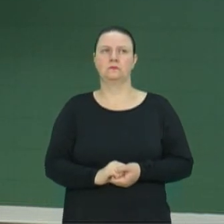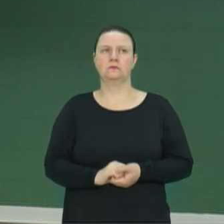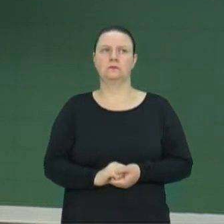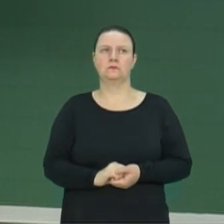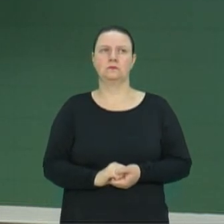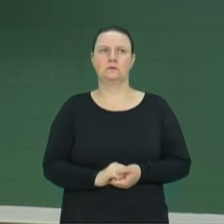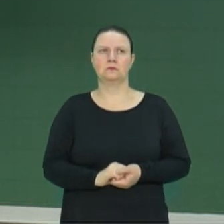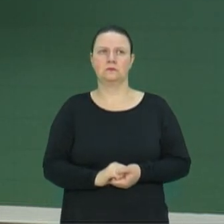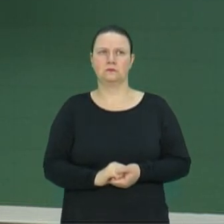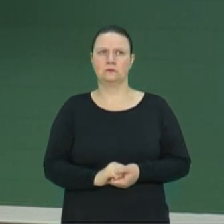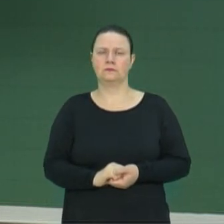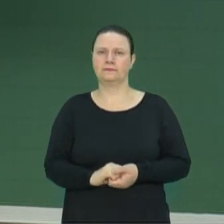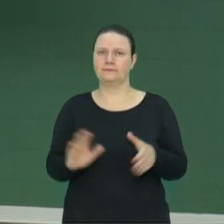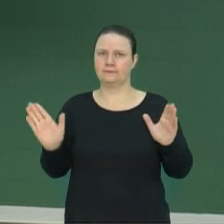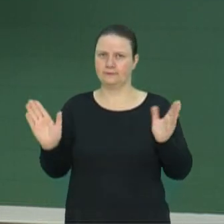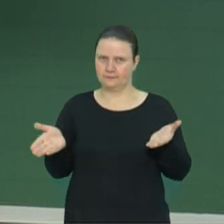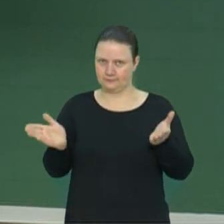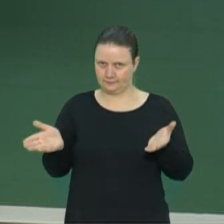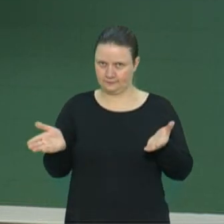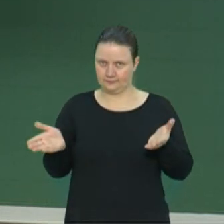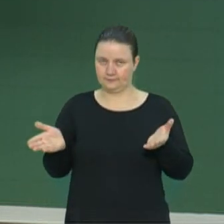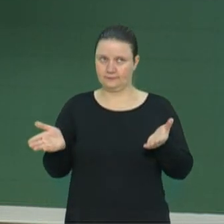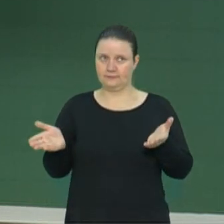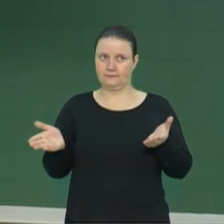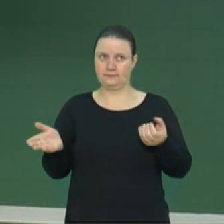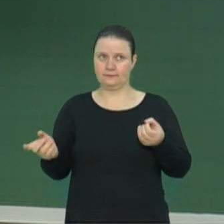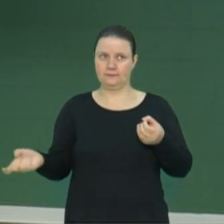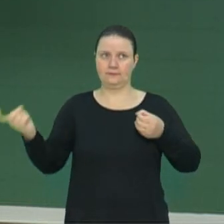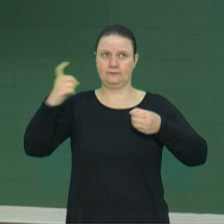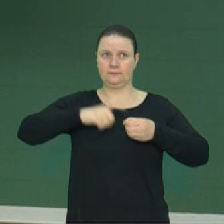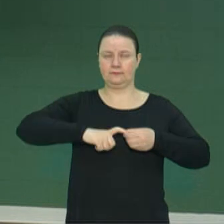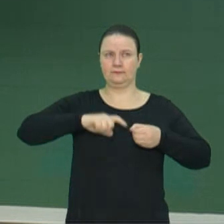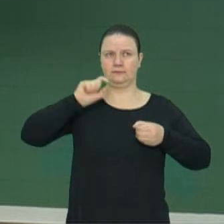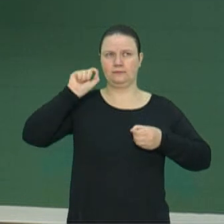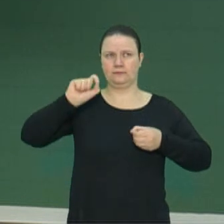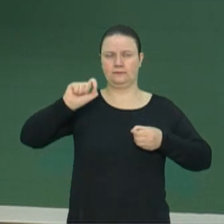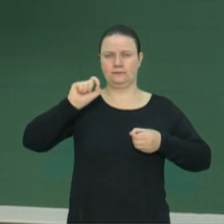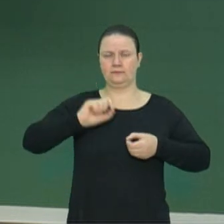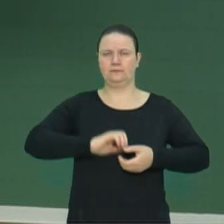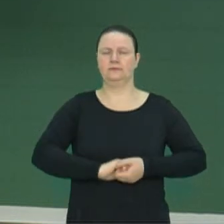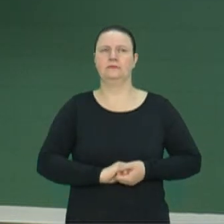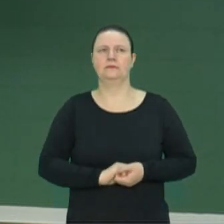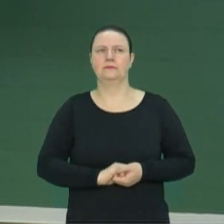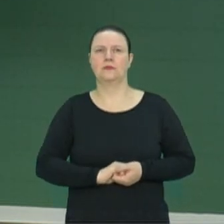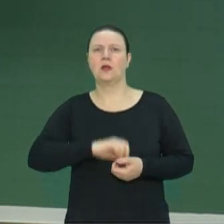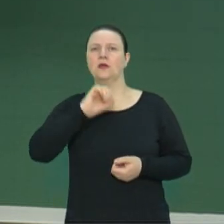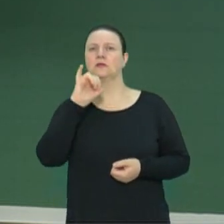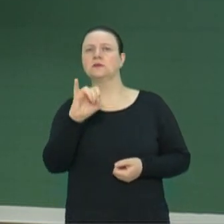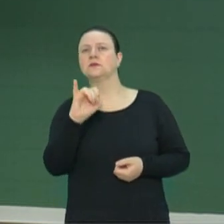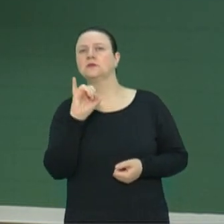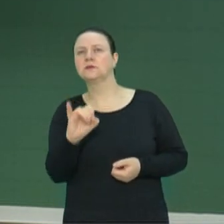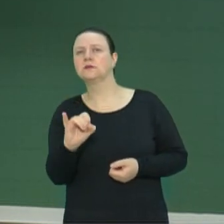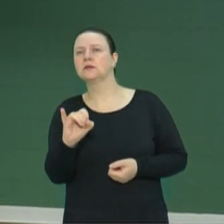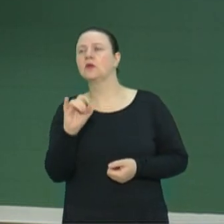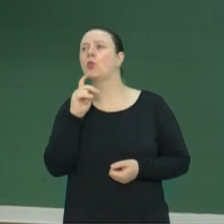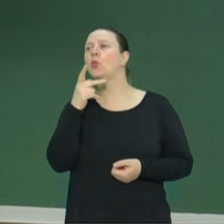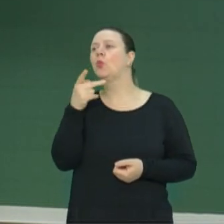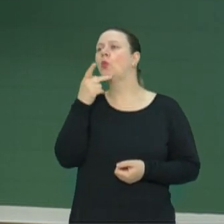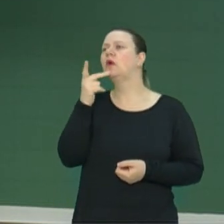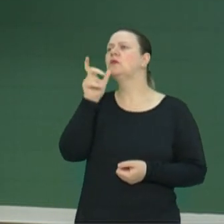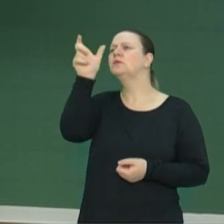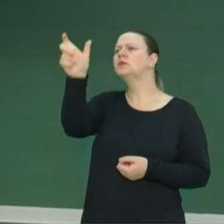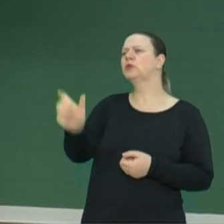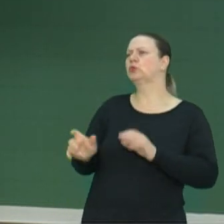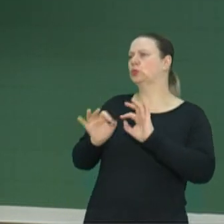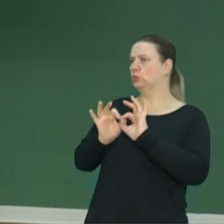usamos os demonstrativos. Então, vamos voltar aqui um pouquinho. Se eu for falar de alguém que está longe de mim,